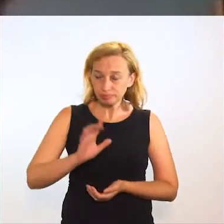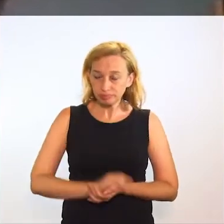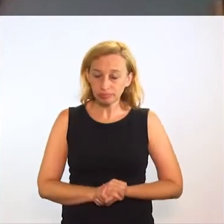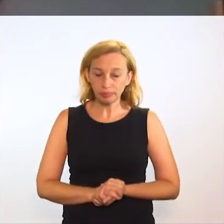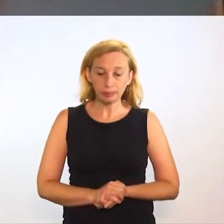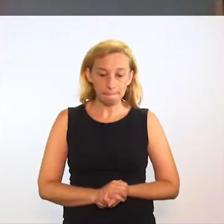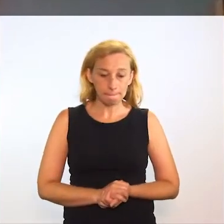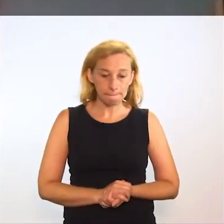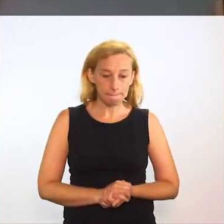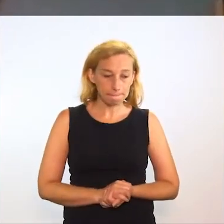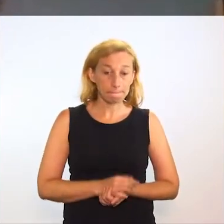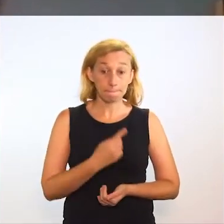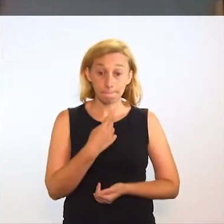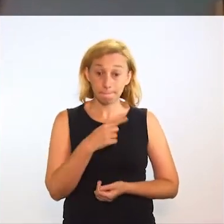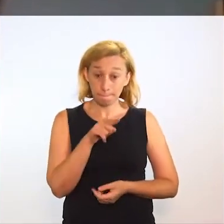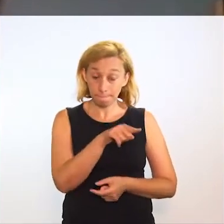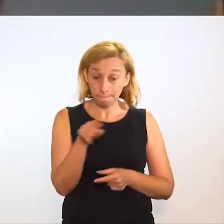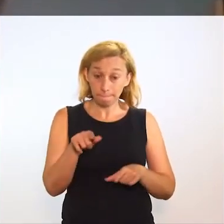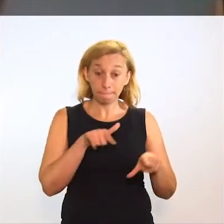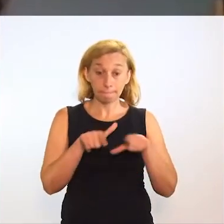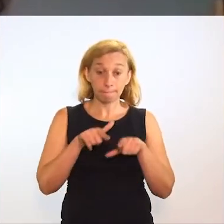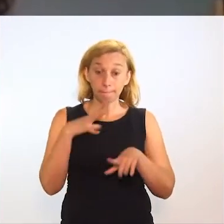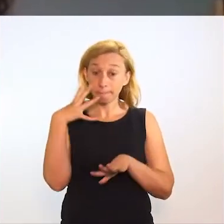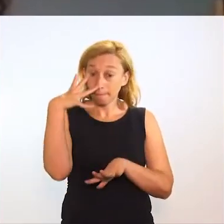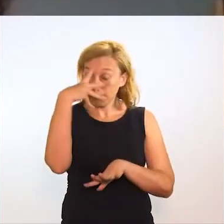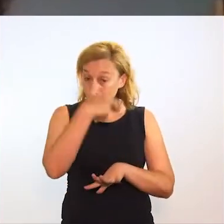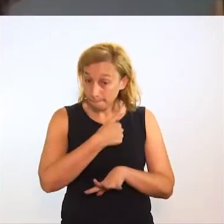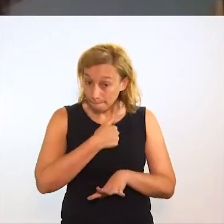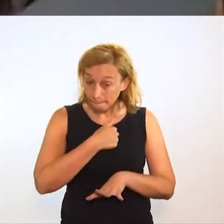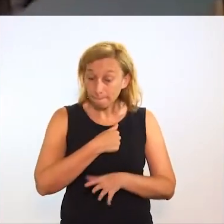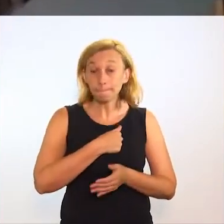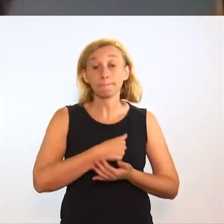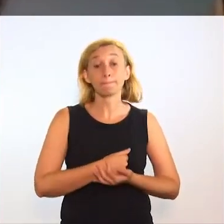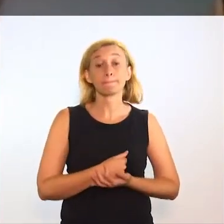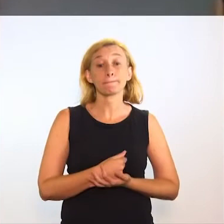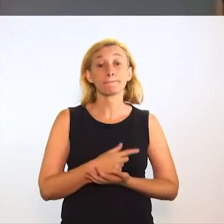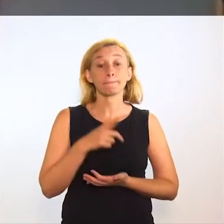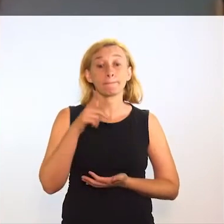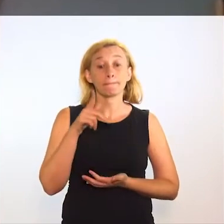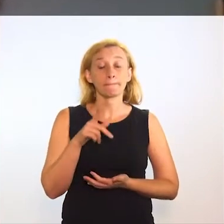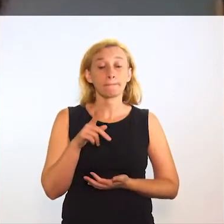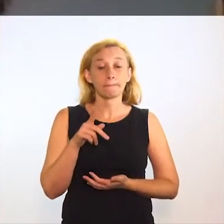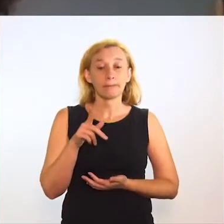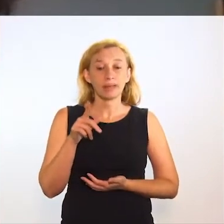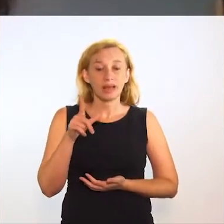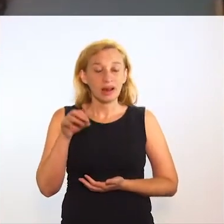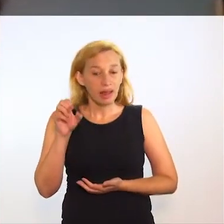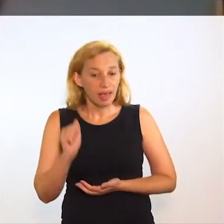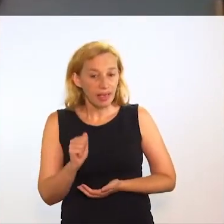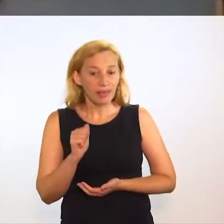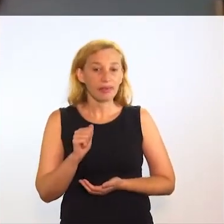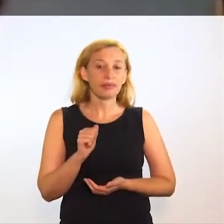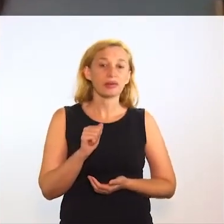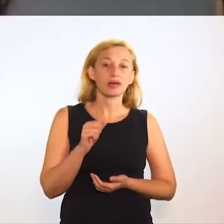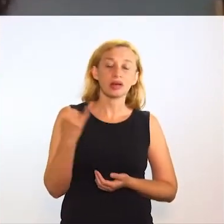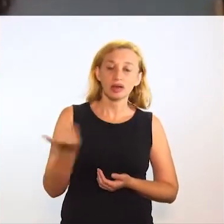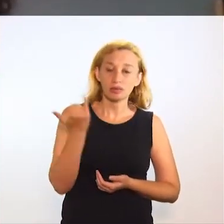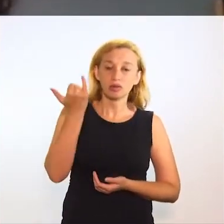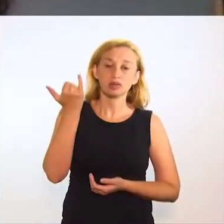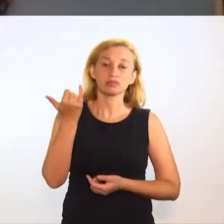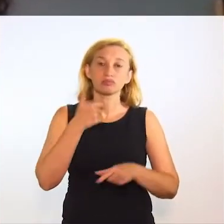pelas falas, que vocês fazem um trabalho lindo e potente. A Fedra Lessa